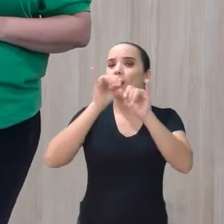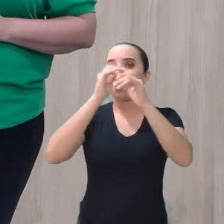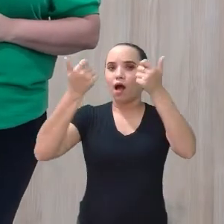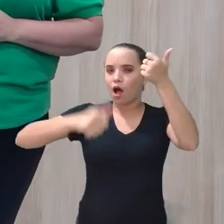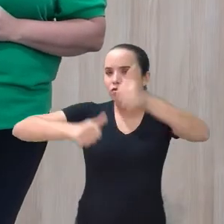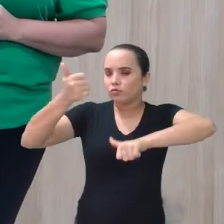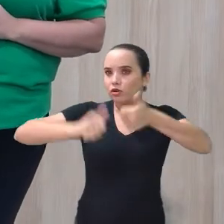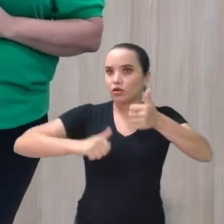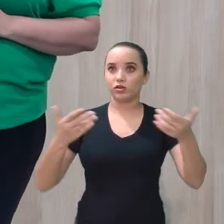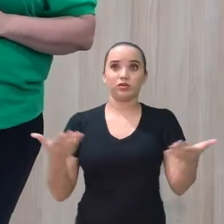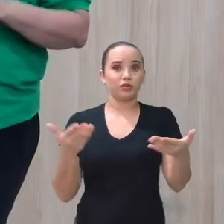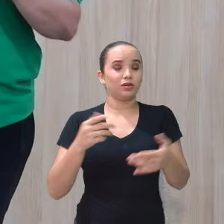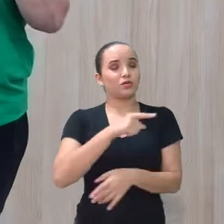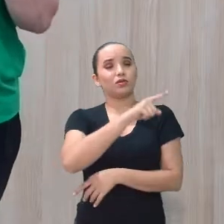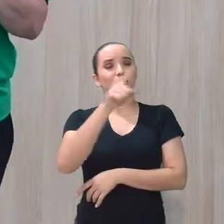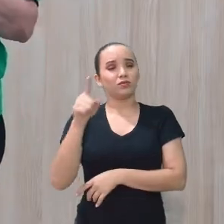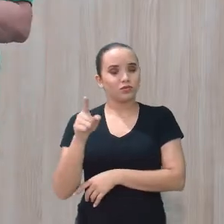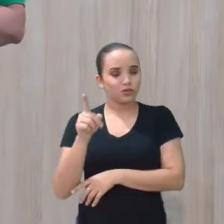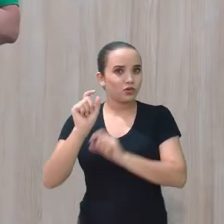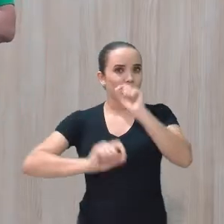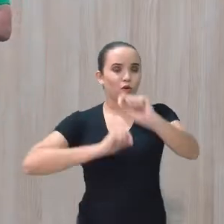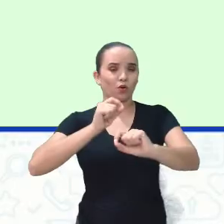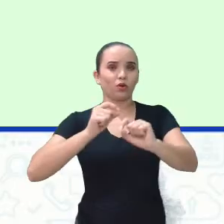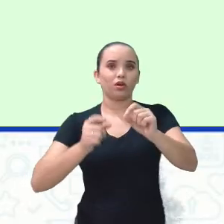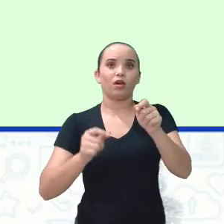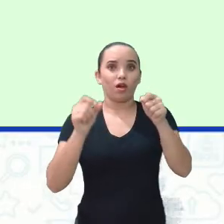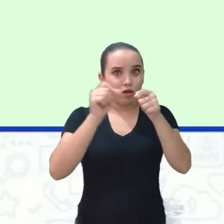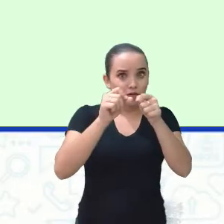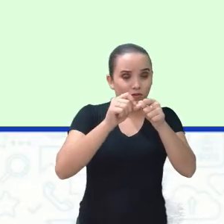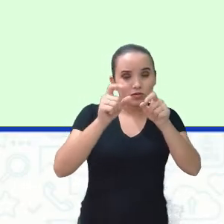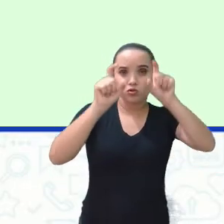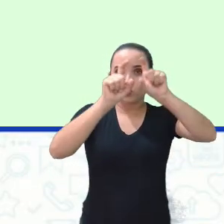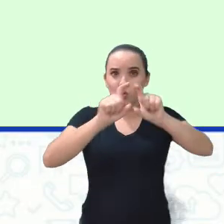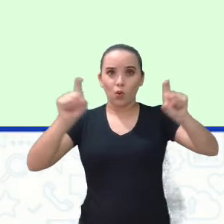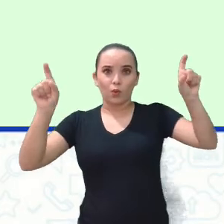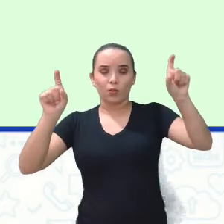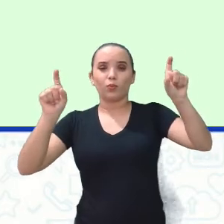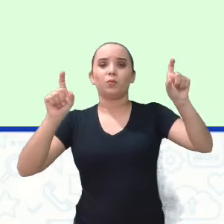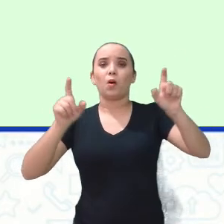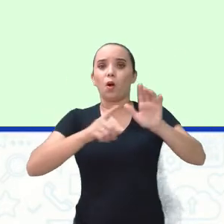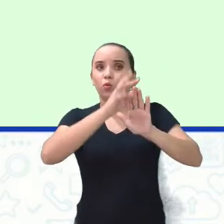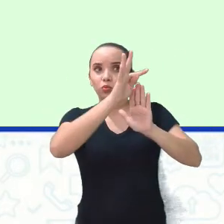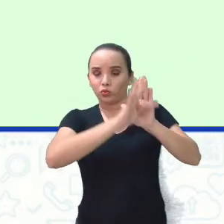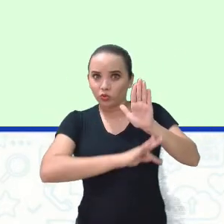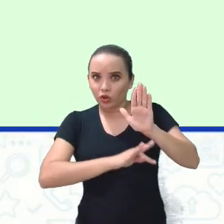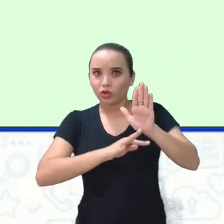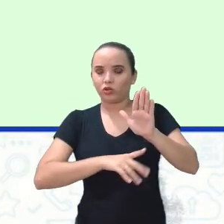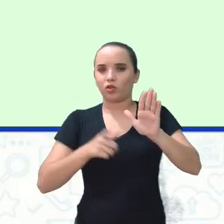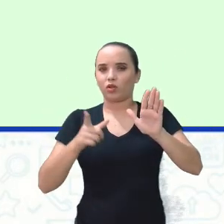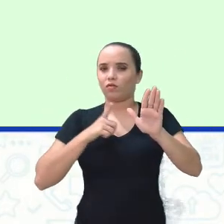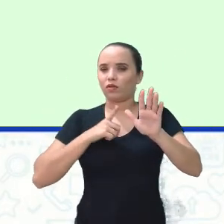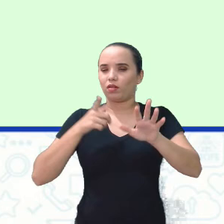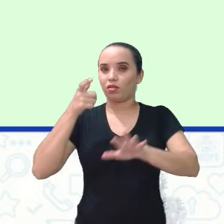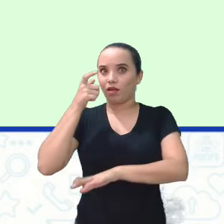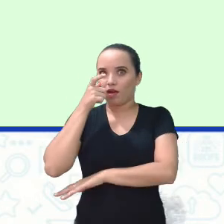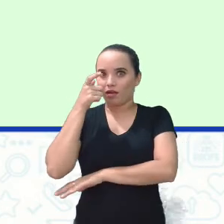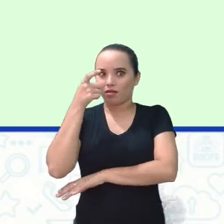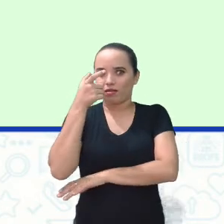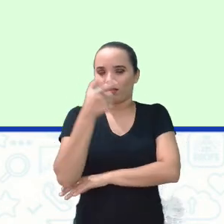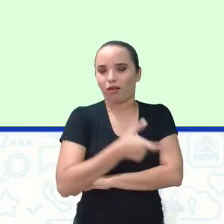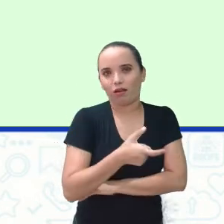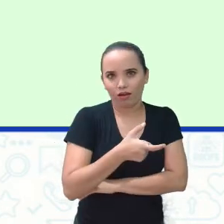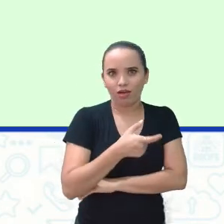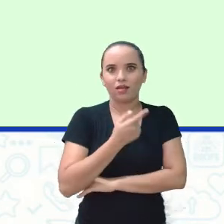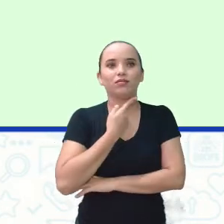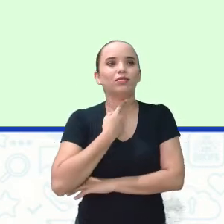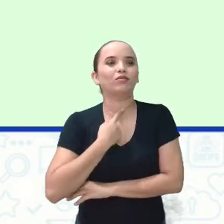é com vocês. Confeccione uma manchete com um título que deixará o leitor com vontade